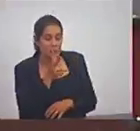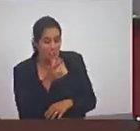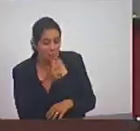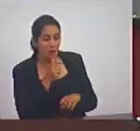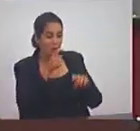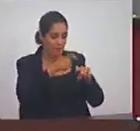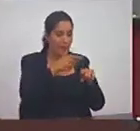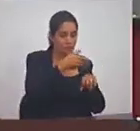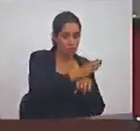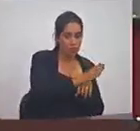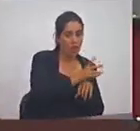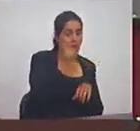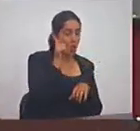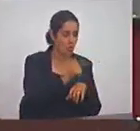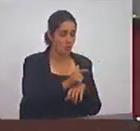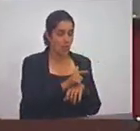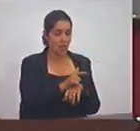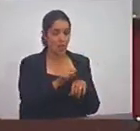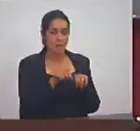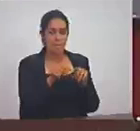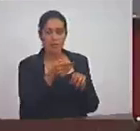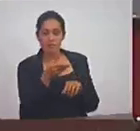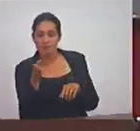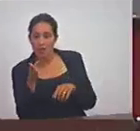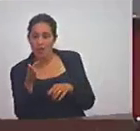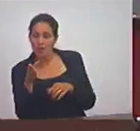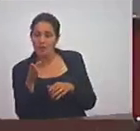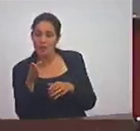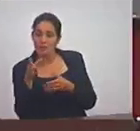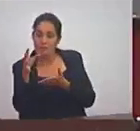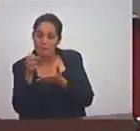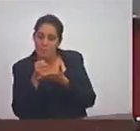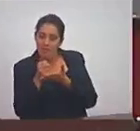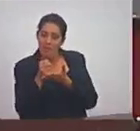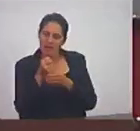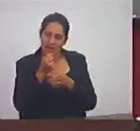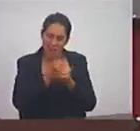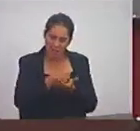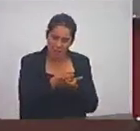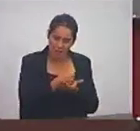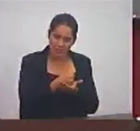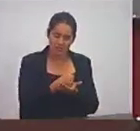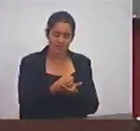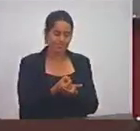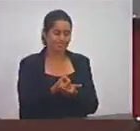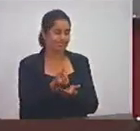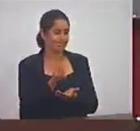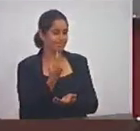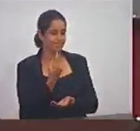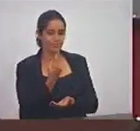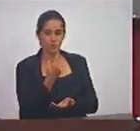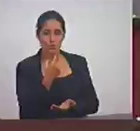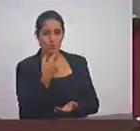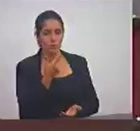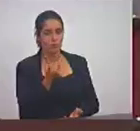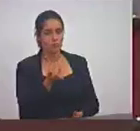ela consegue passar pelo médico. Família carente, pobre. Aí dá uma receita lá de alguns medicamentos, chega